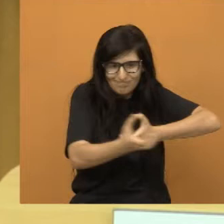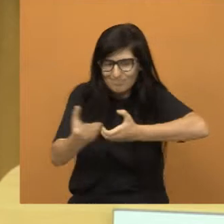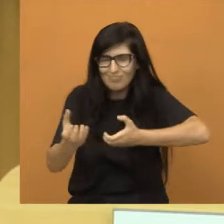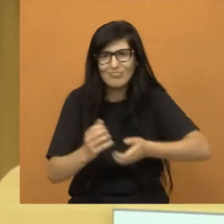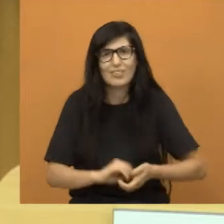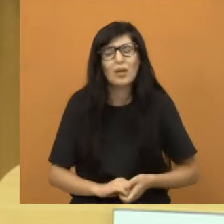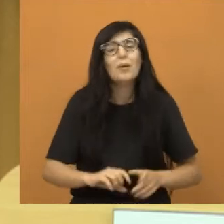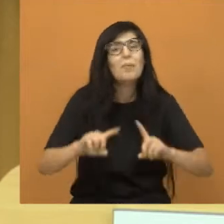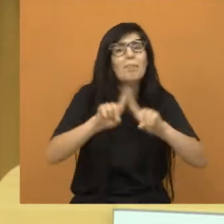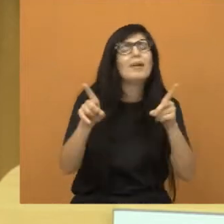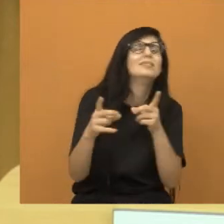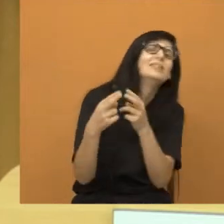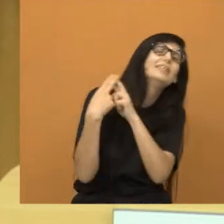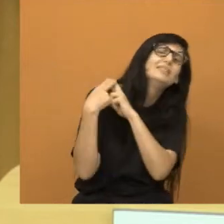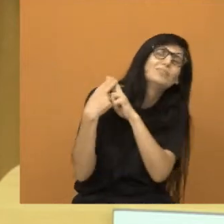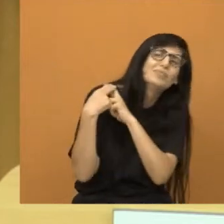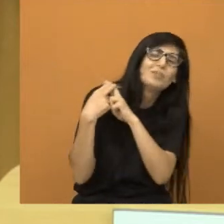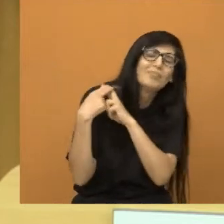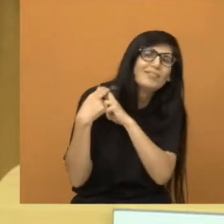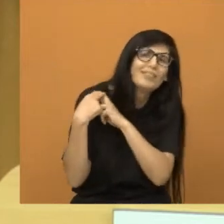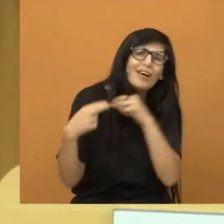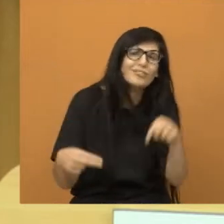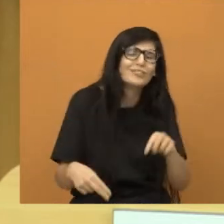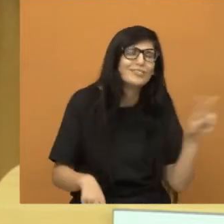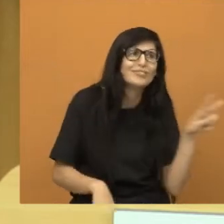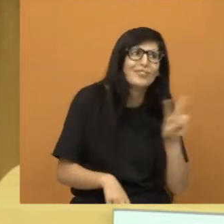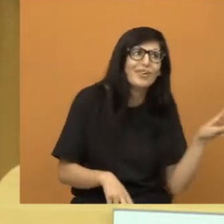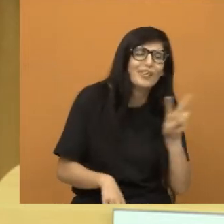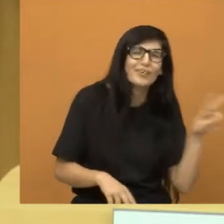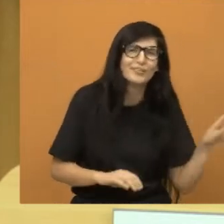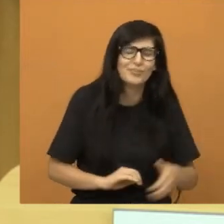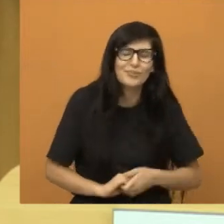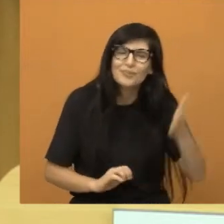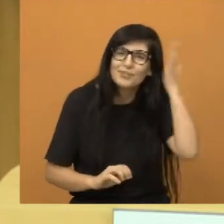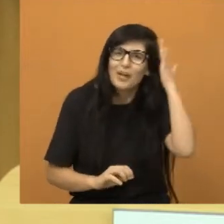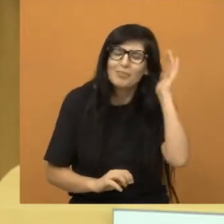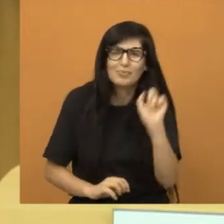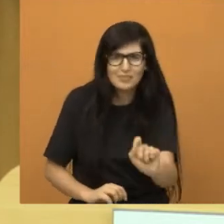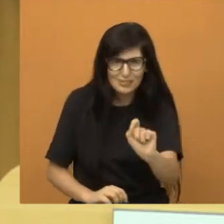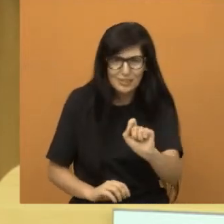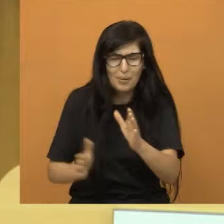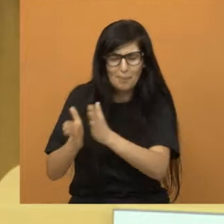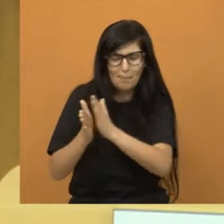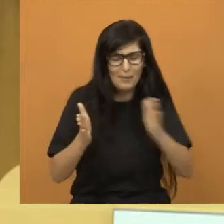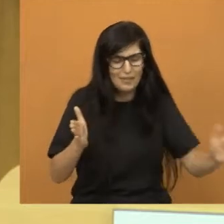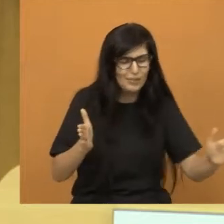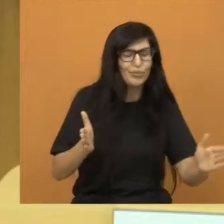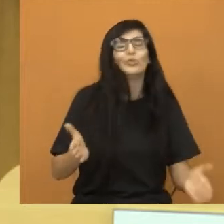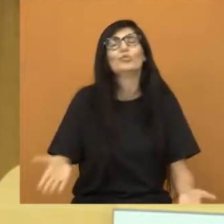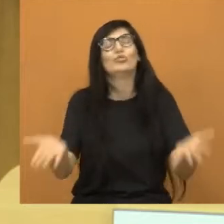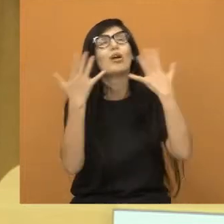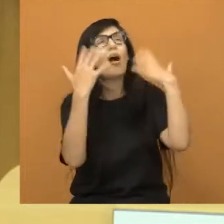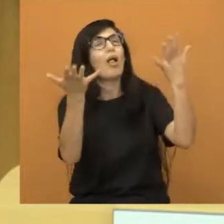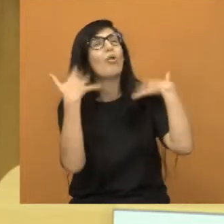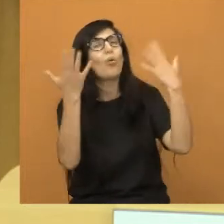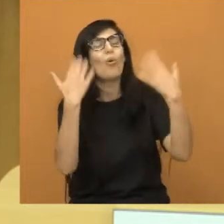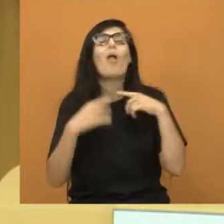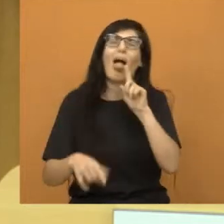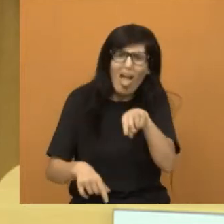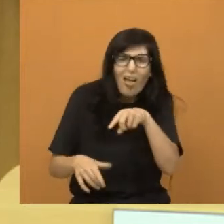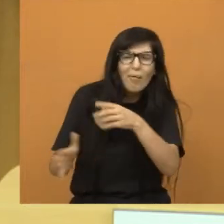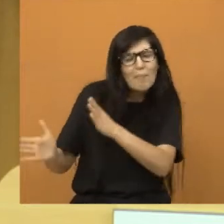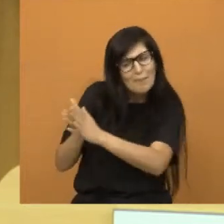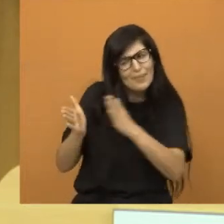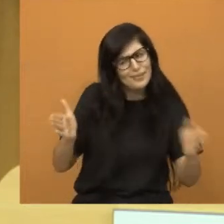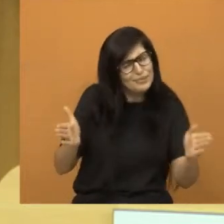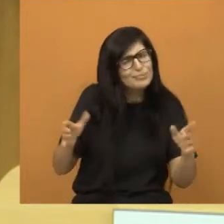uma responsabilidade também nossa aqui enquanto vereador. A gente sabe que período de verão é período de chuvas, e quando a